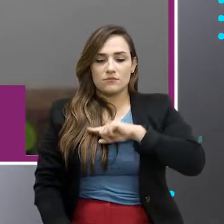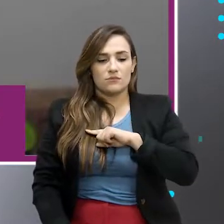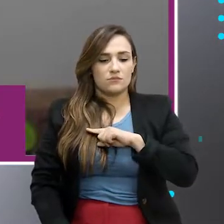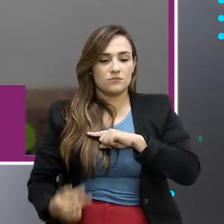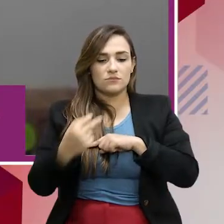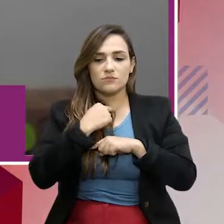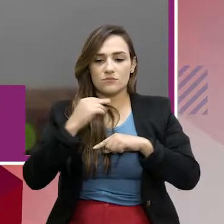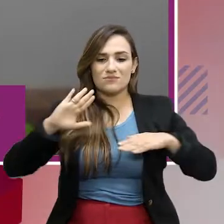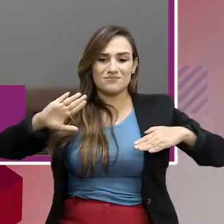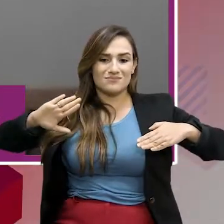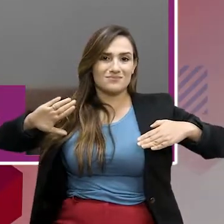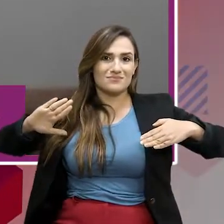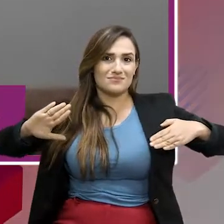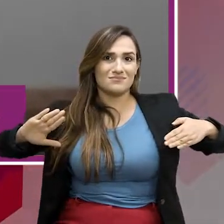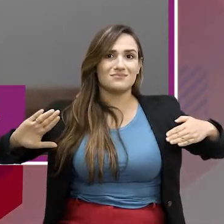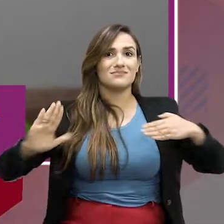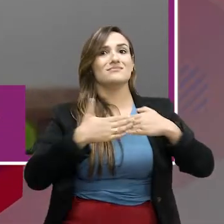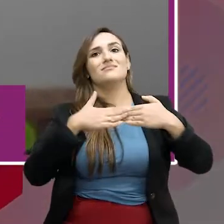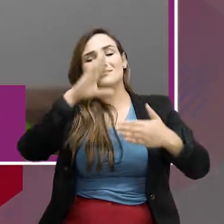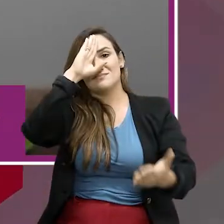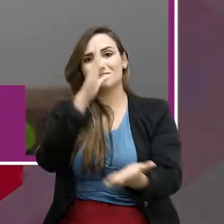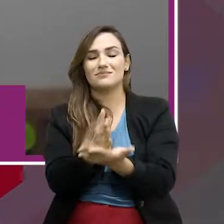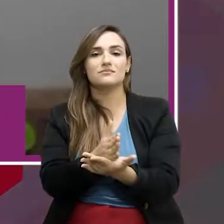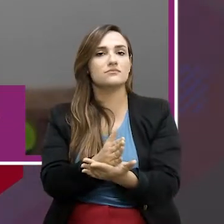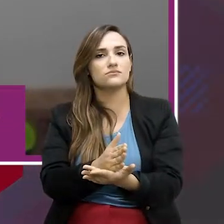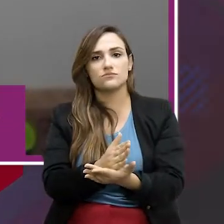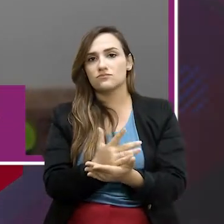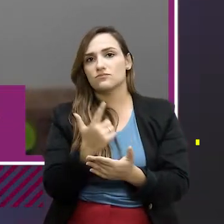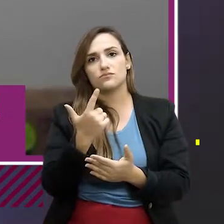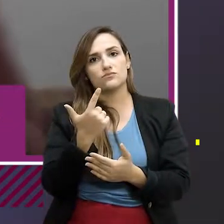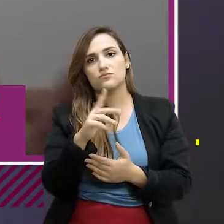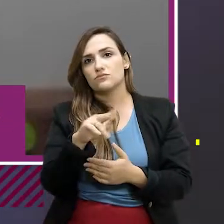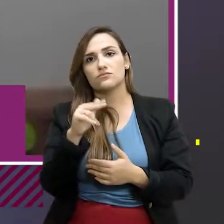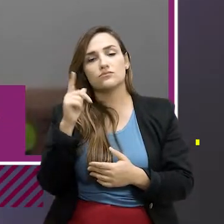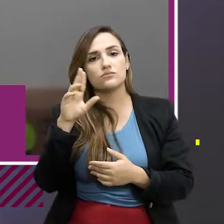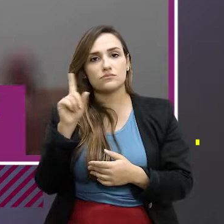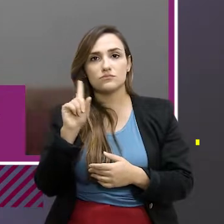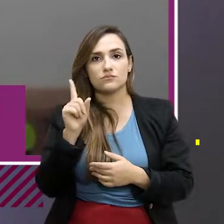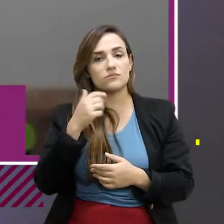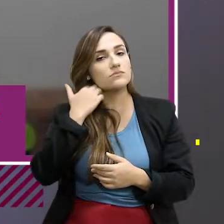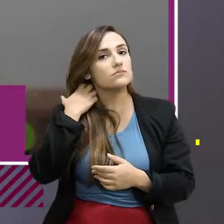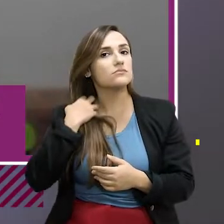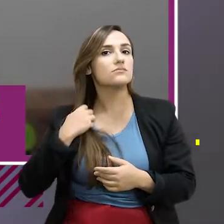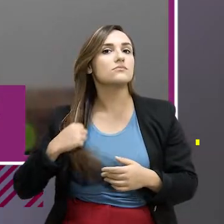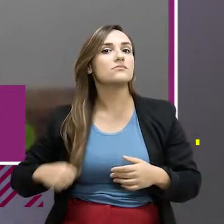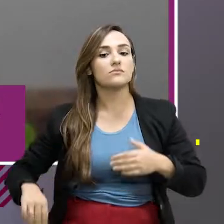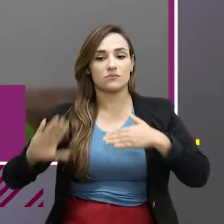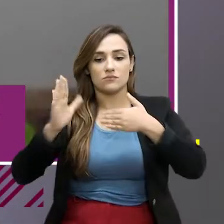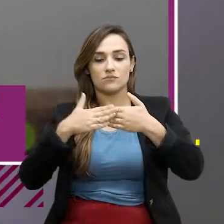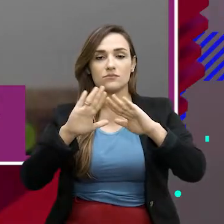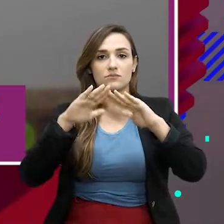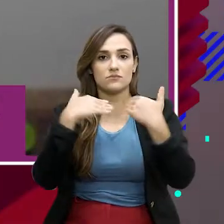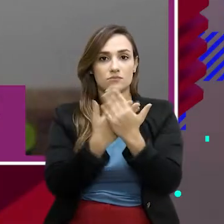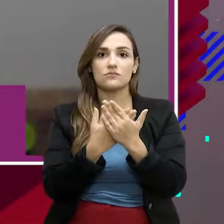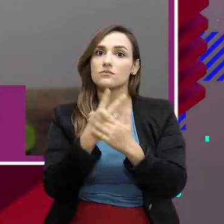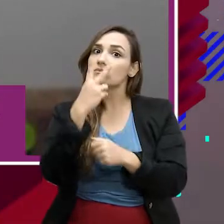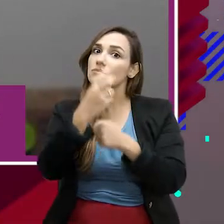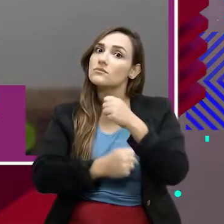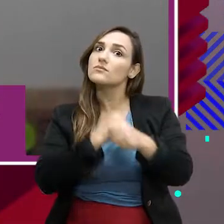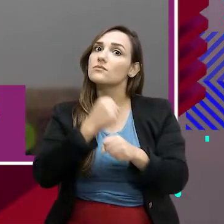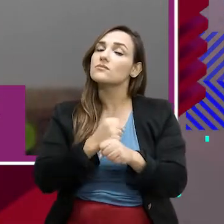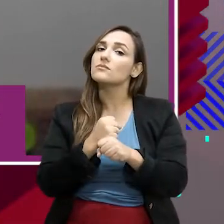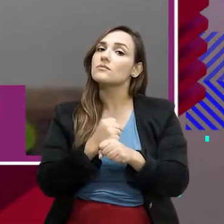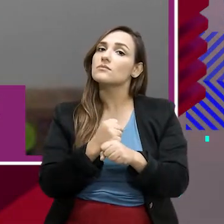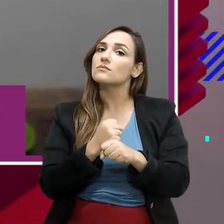vacinar. A gente nunca fez lockdown no Brasil, mas fizemos esse para, abre, fecha, infelizmente fechamos as escolas